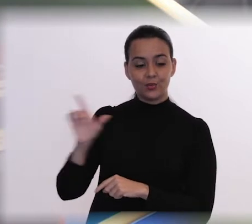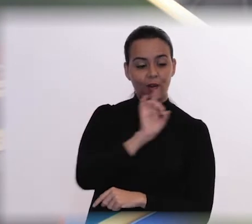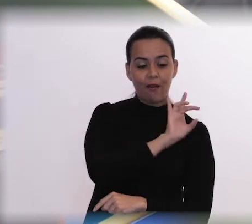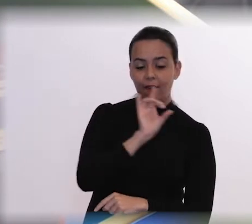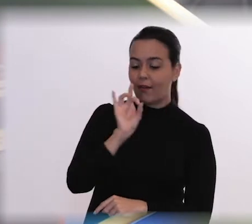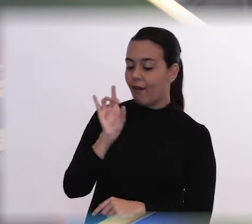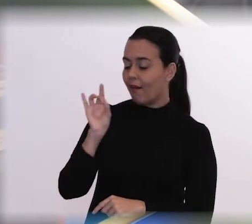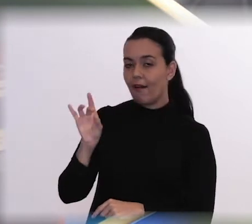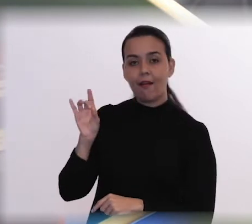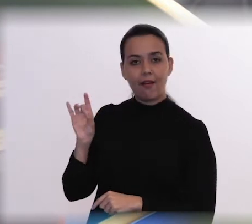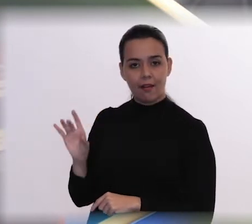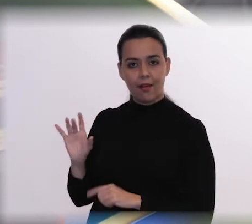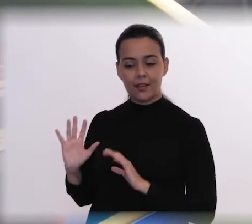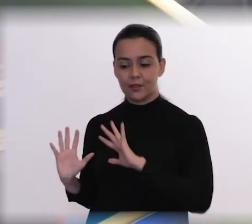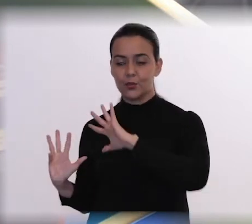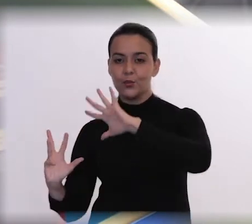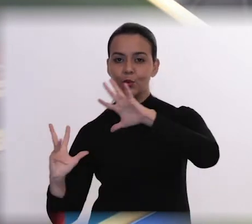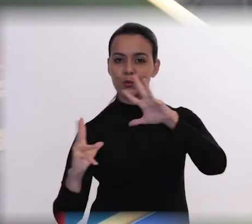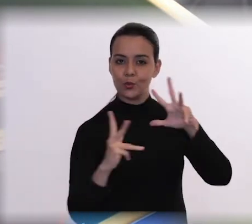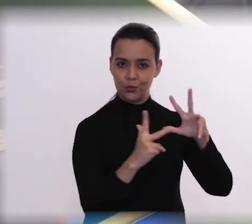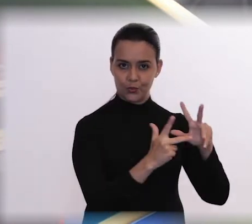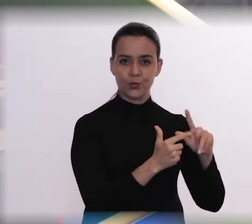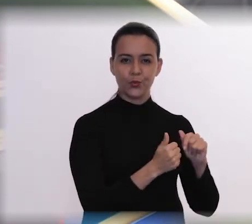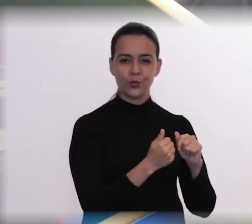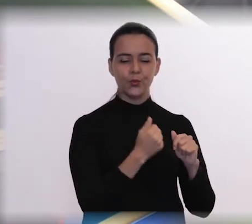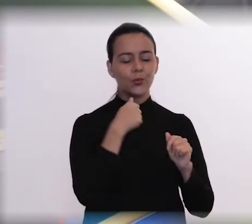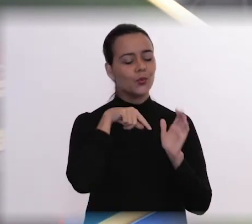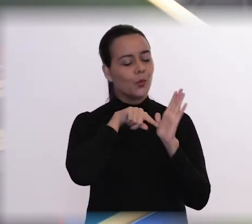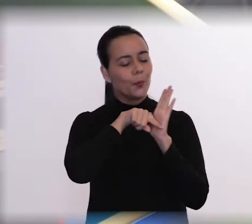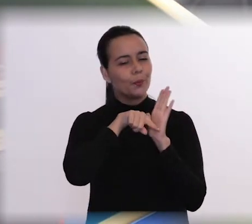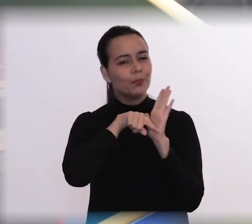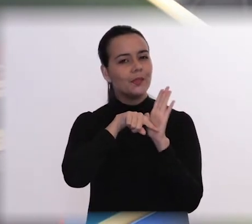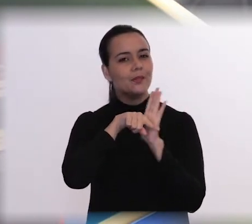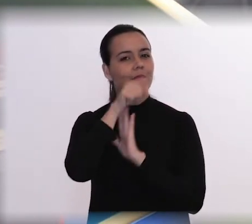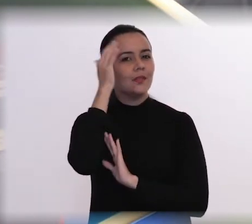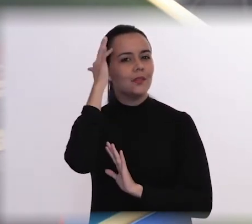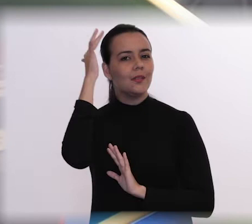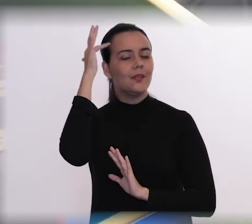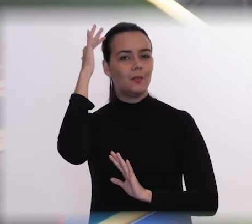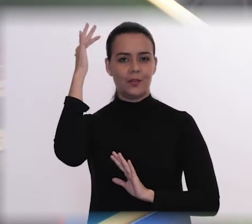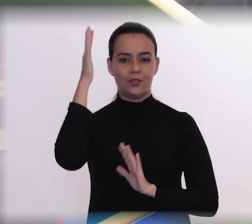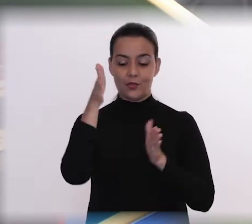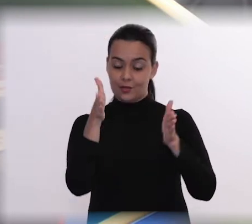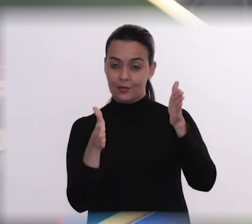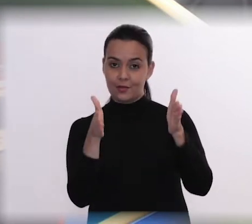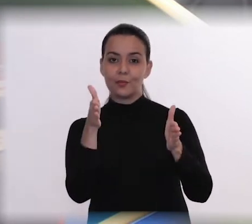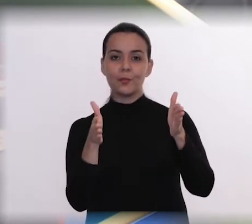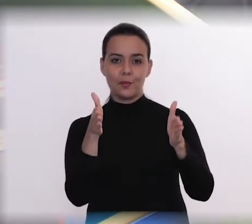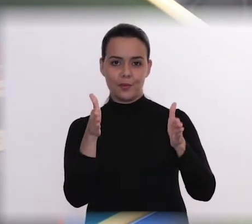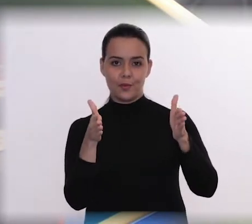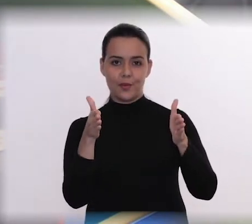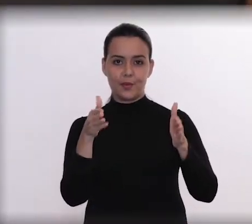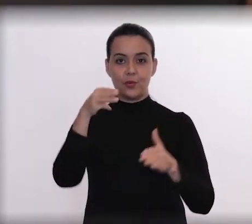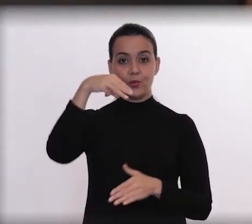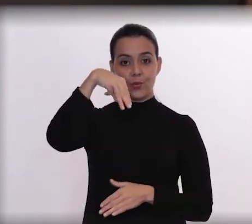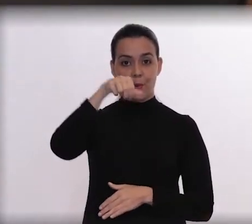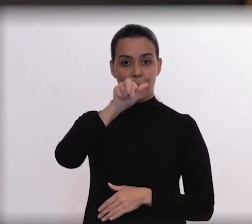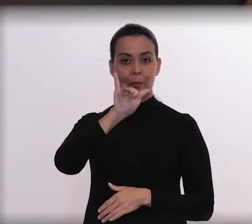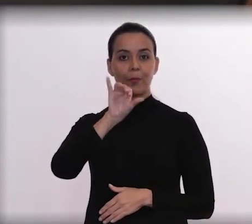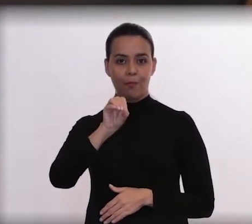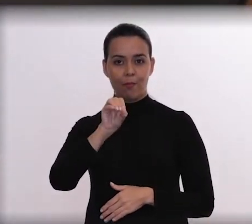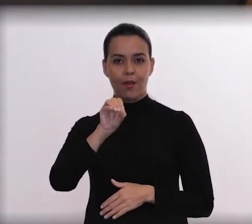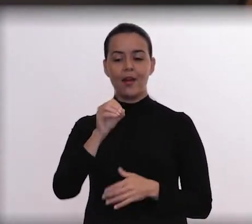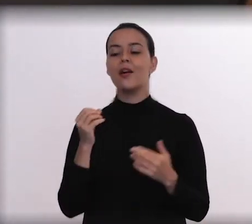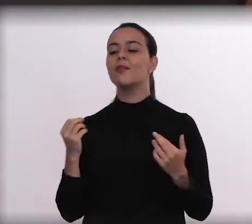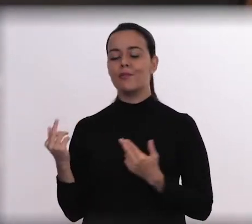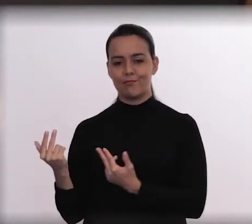Este é um dos sinais do intelectual integrado a seu tempo. O Mário de Andrade não é diferente.